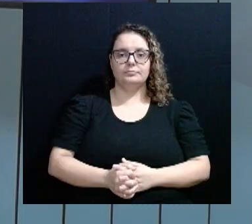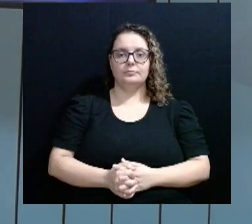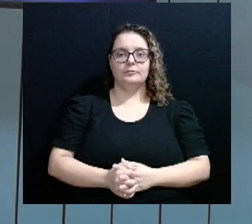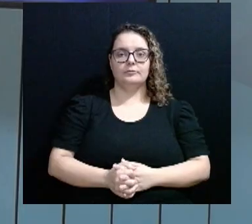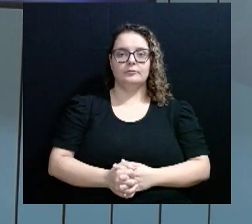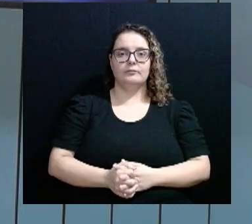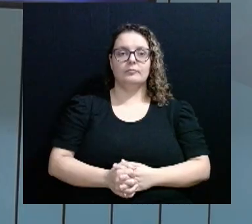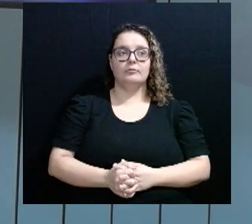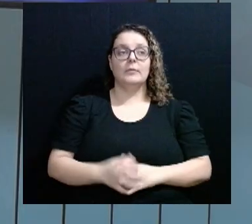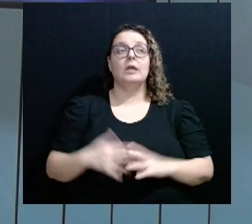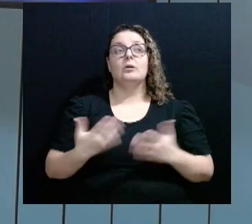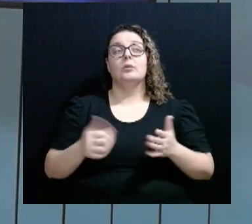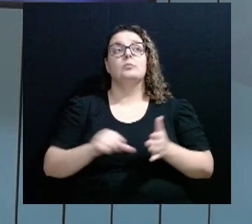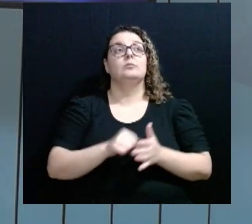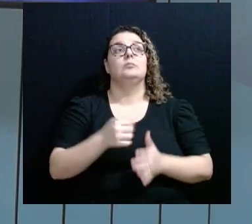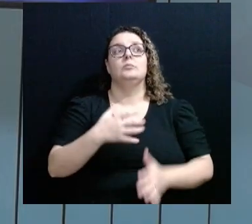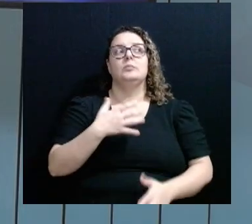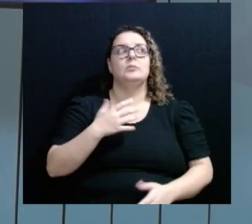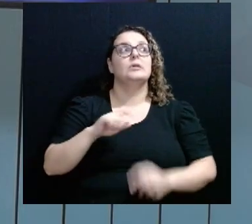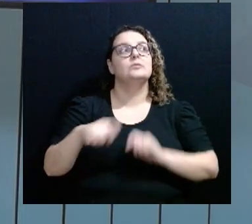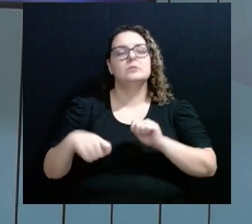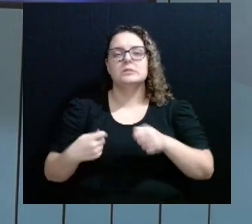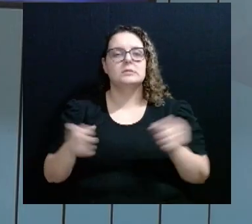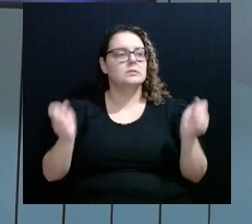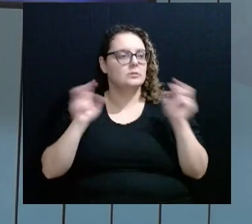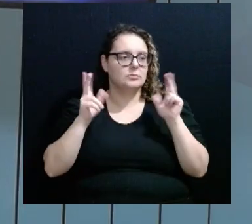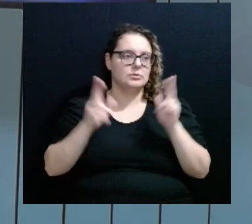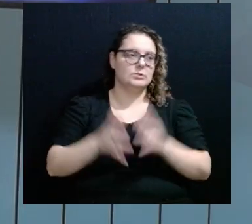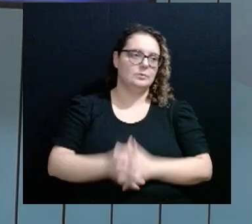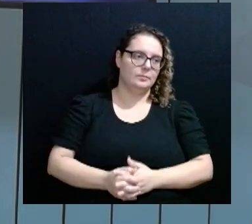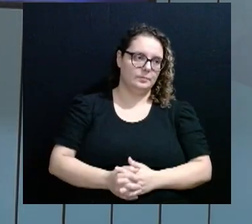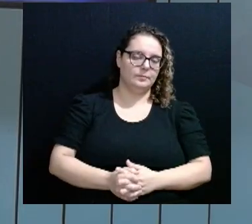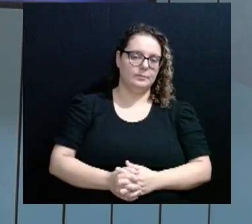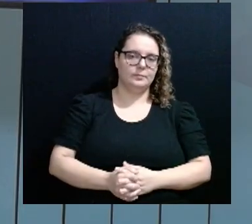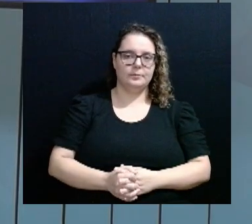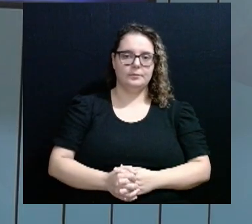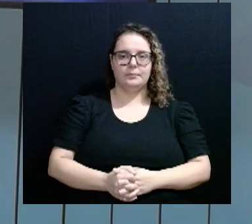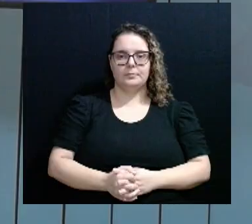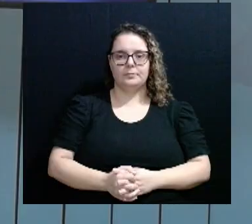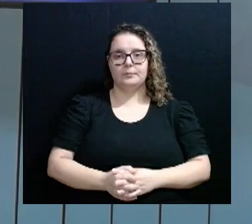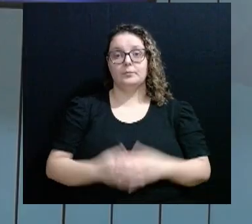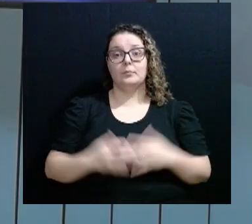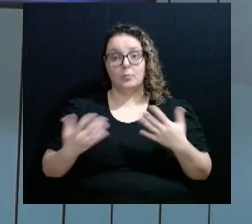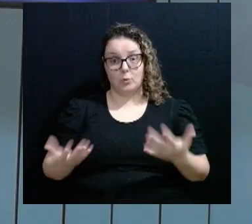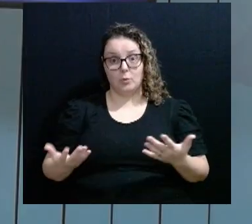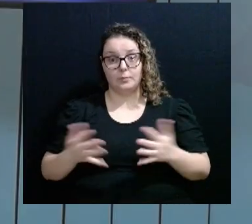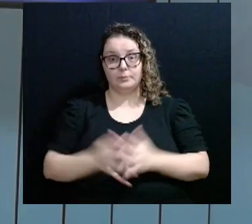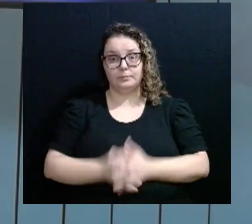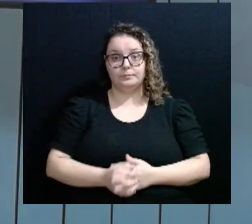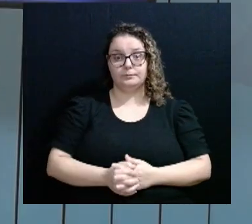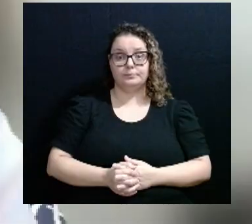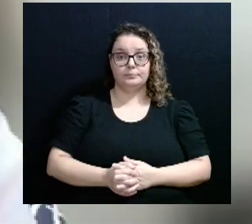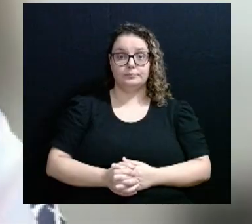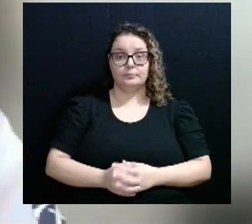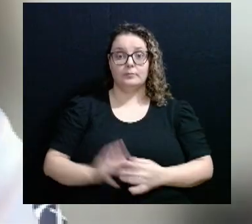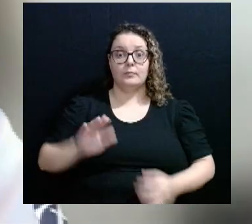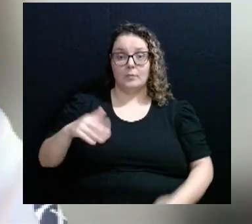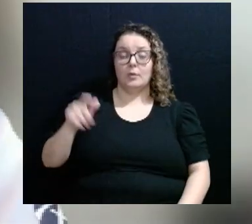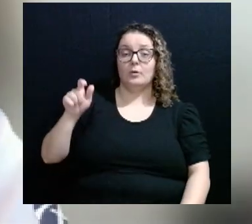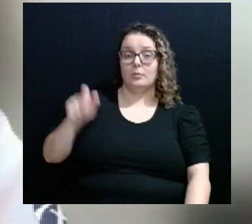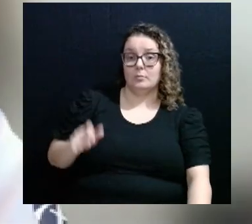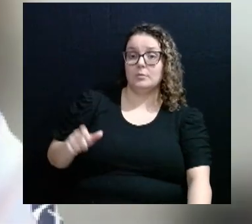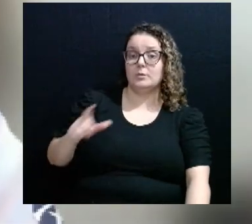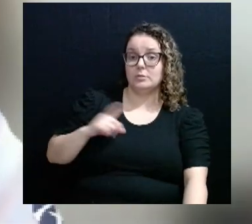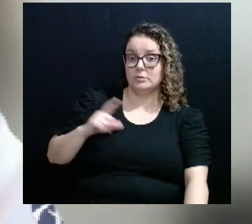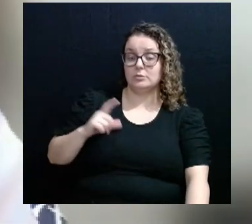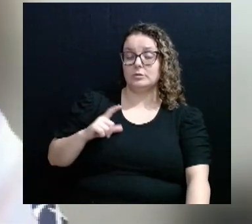anteriormente? Qual é a primeira situação, o primeiro sinal de alerta, Letícia? Bom, a partir do momento